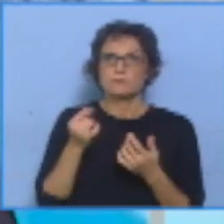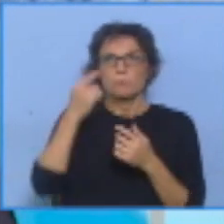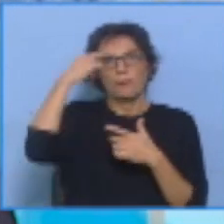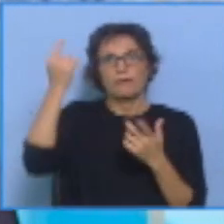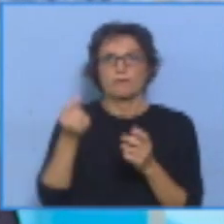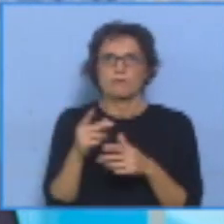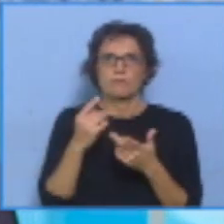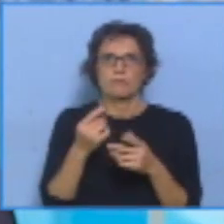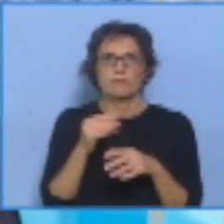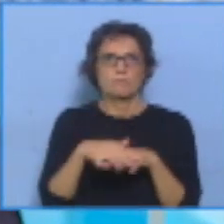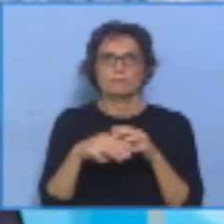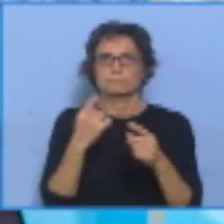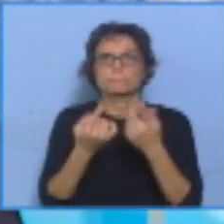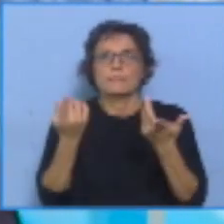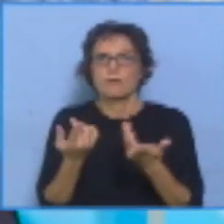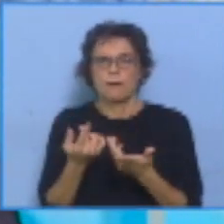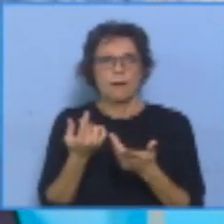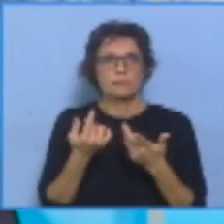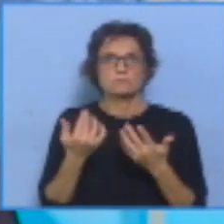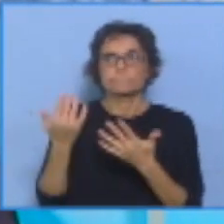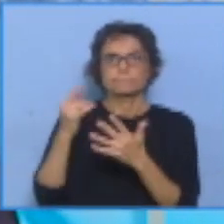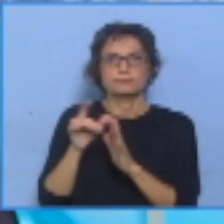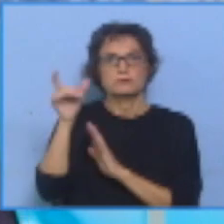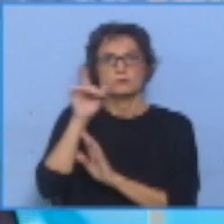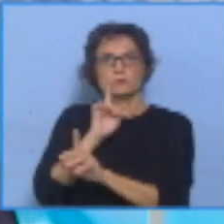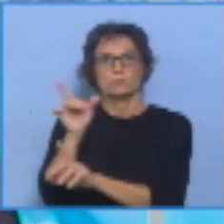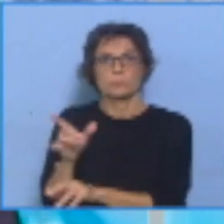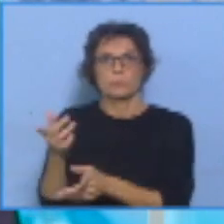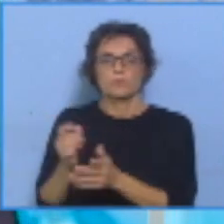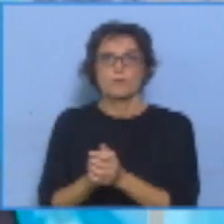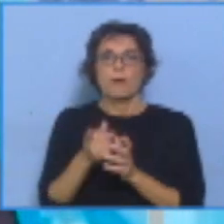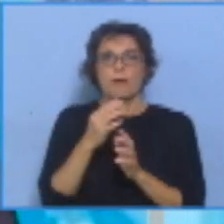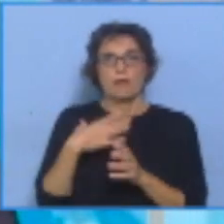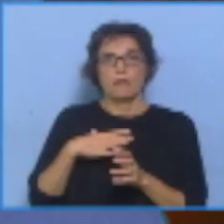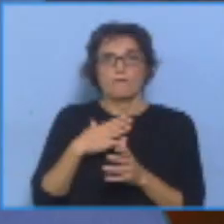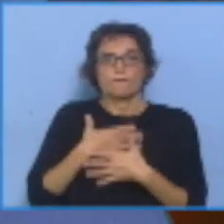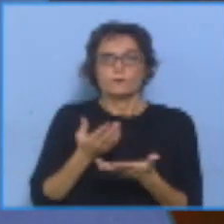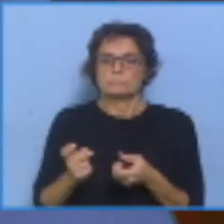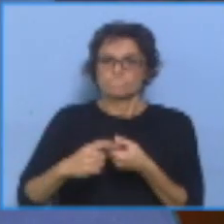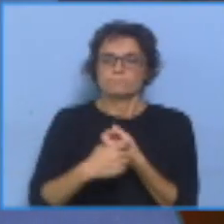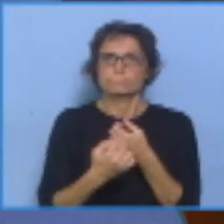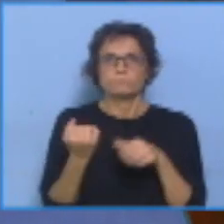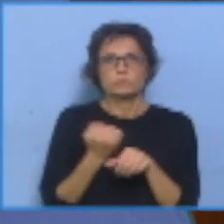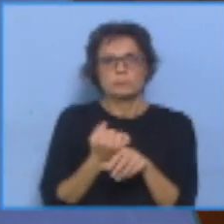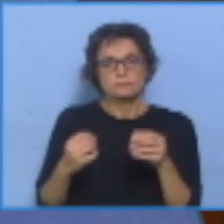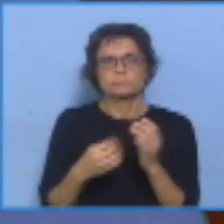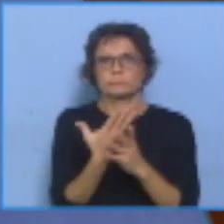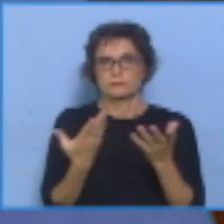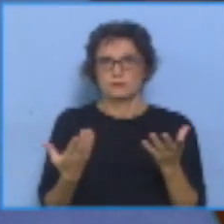iam tendo, muitas vezes a pedir a associação ao centenário, e